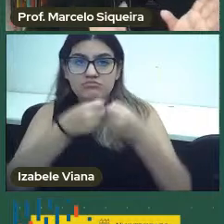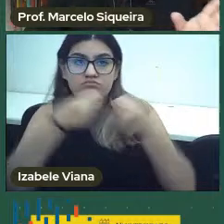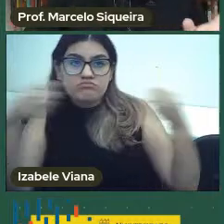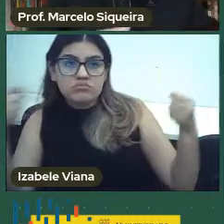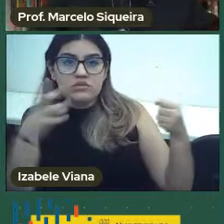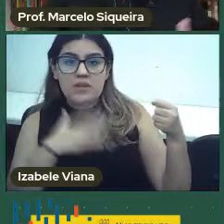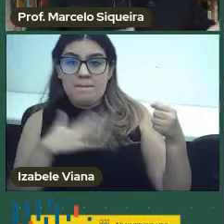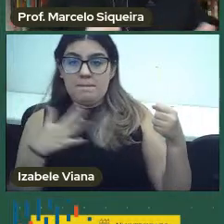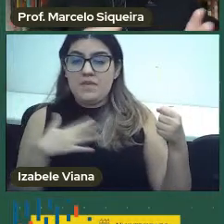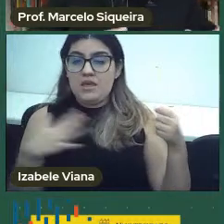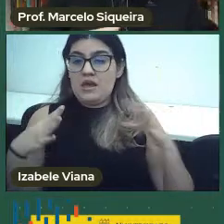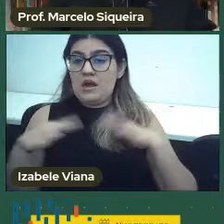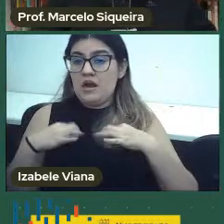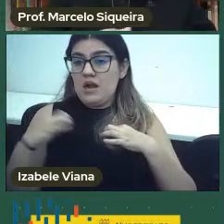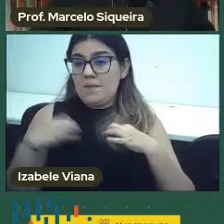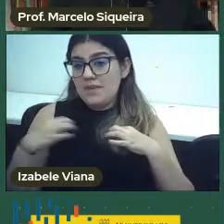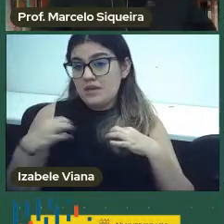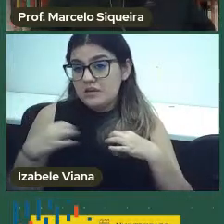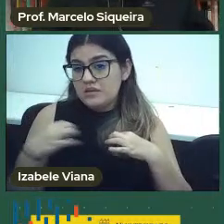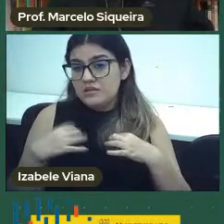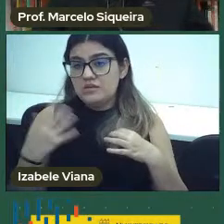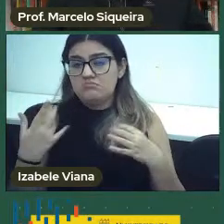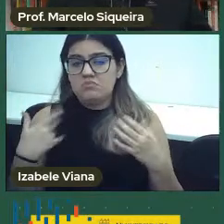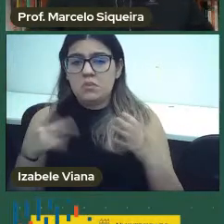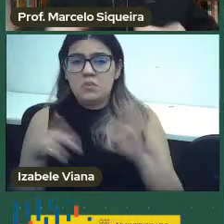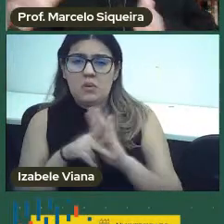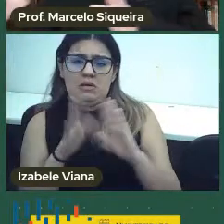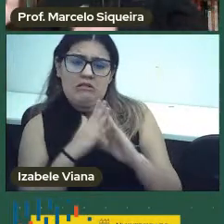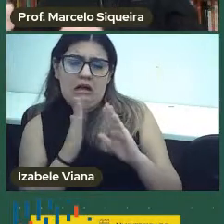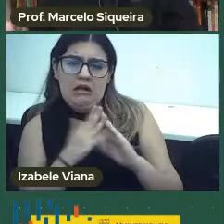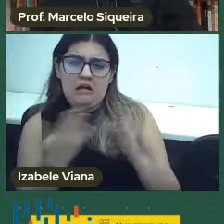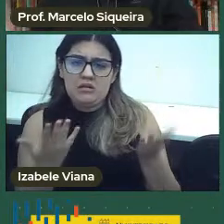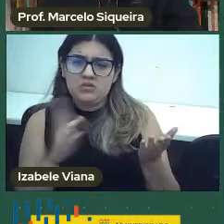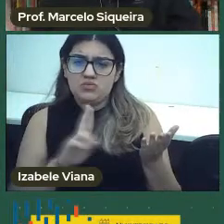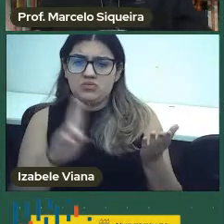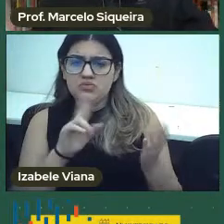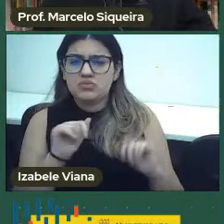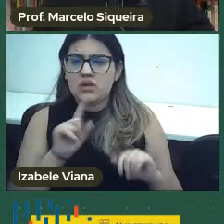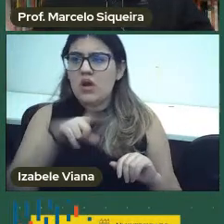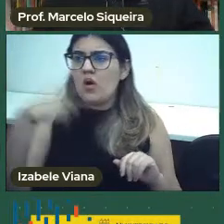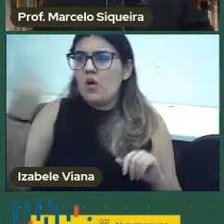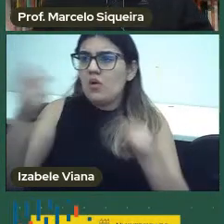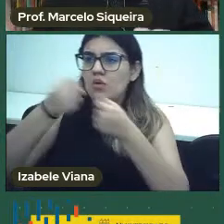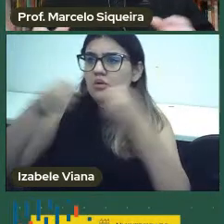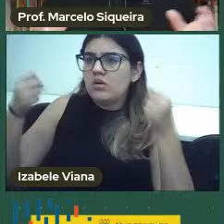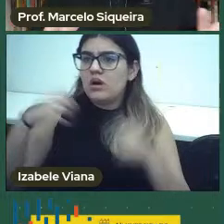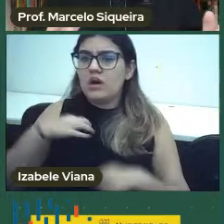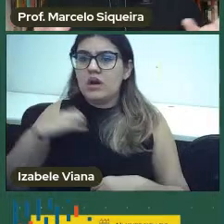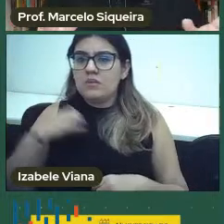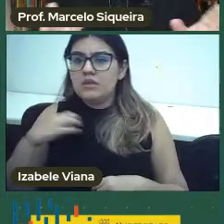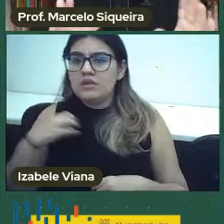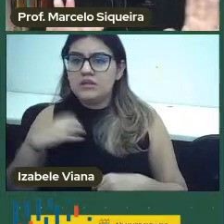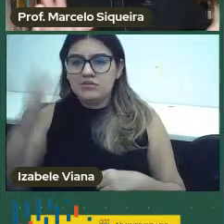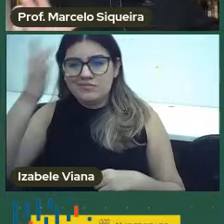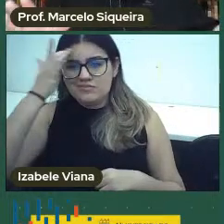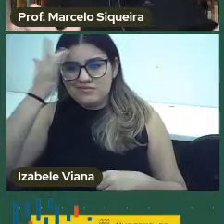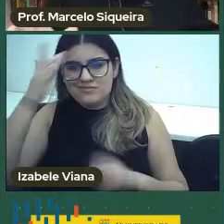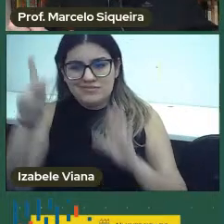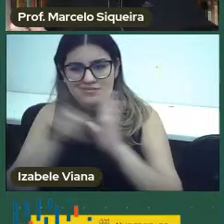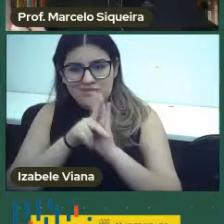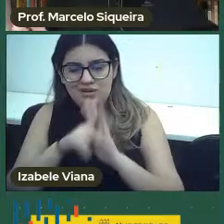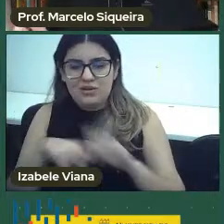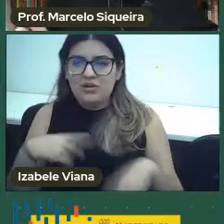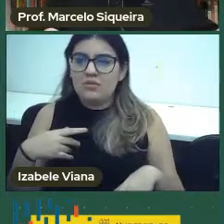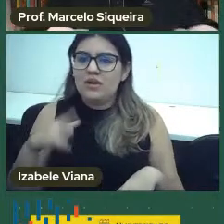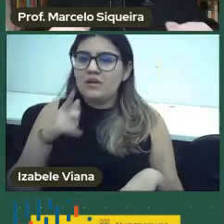de malha, camisa de ficar em casa, camisa, né? No outro estão as camisas sociais, né? Separadas por